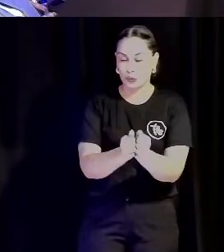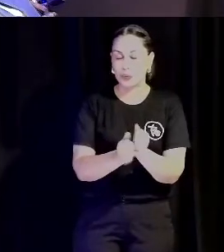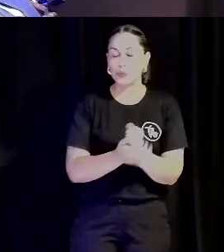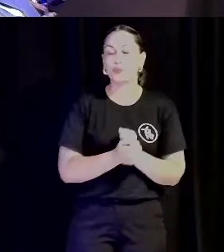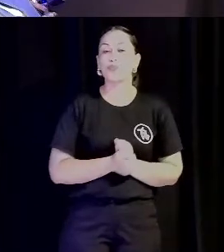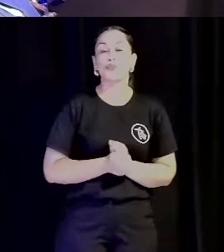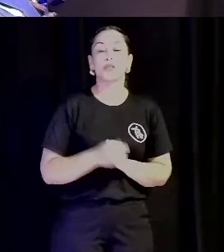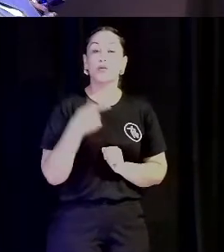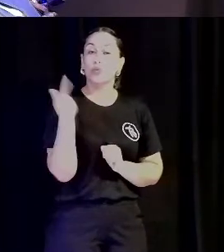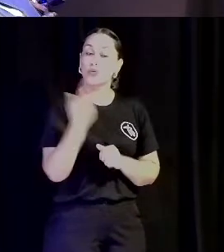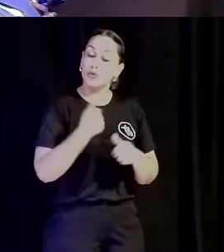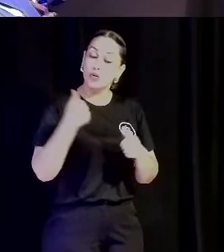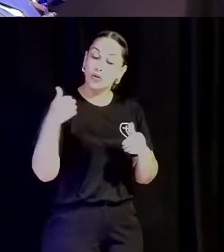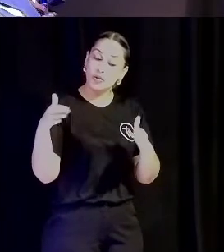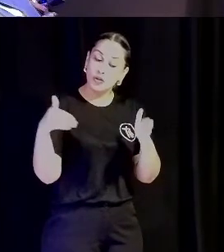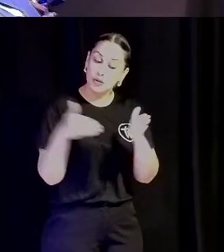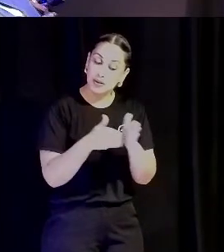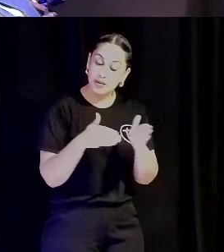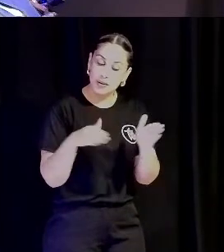E quando nós chegamos